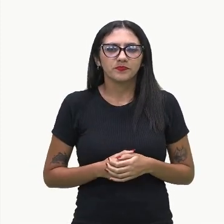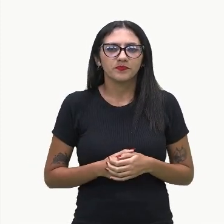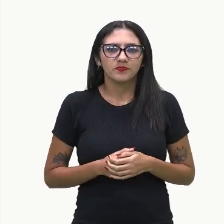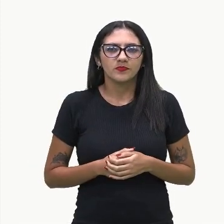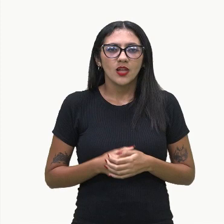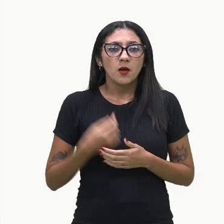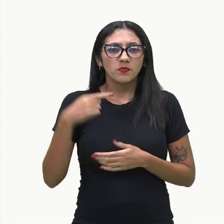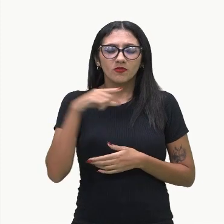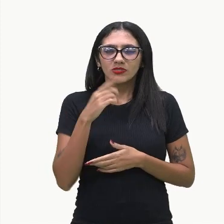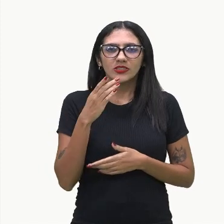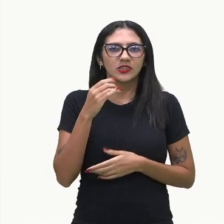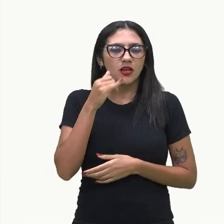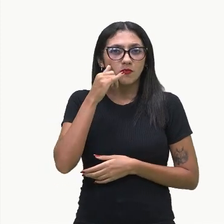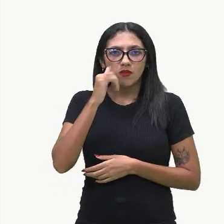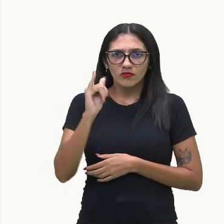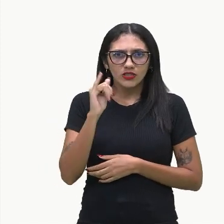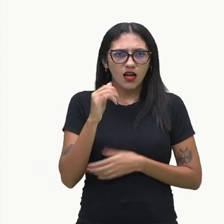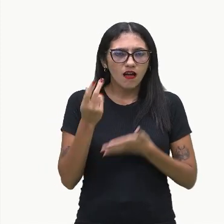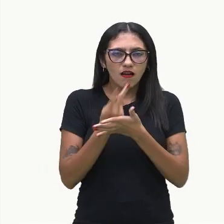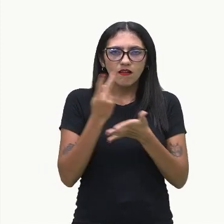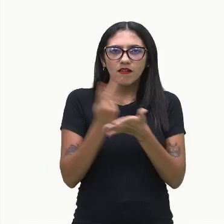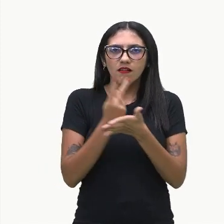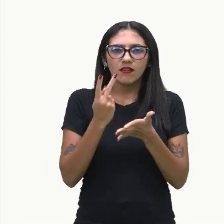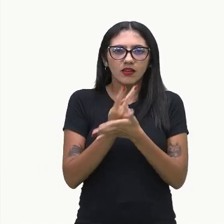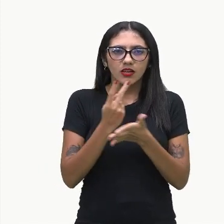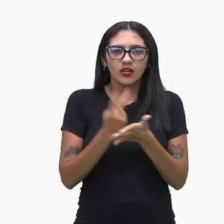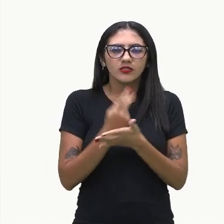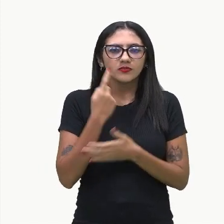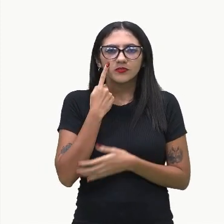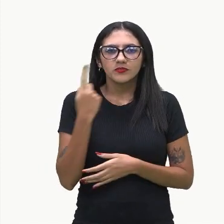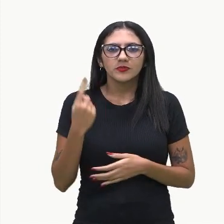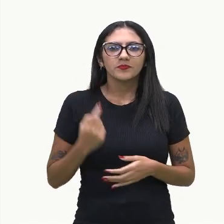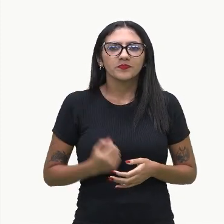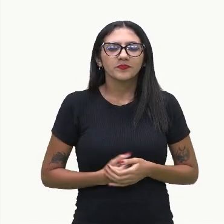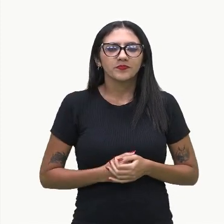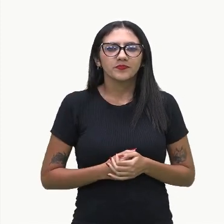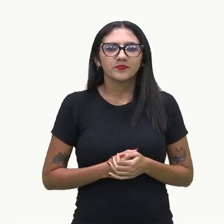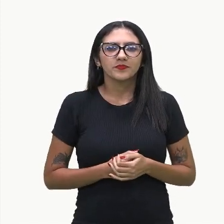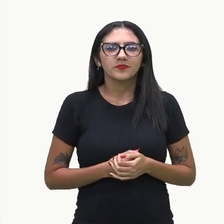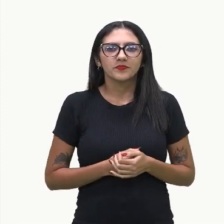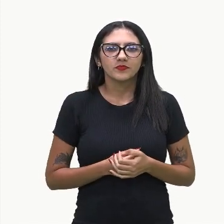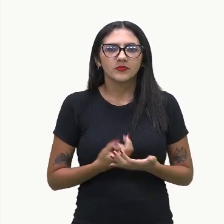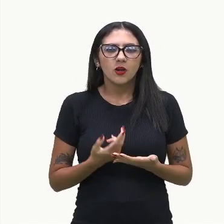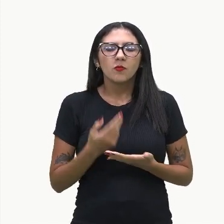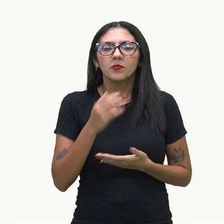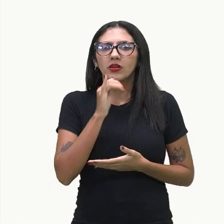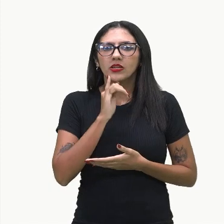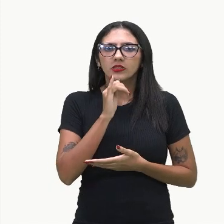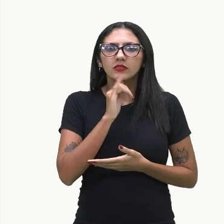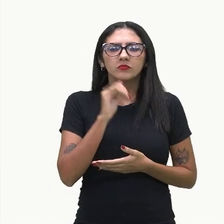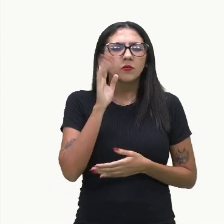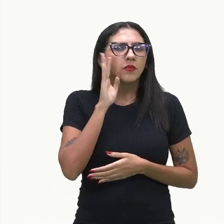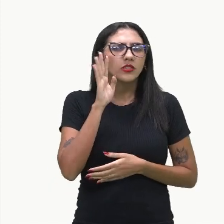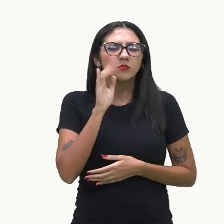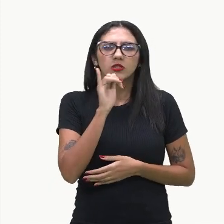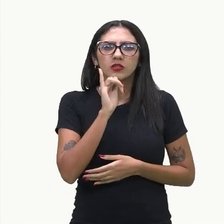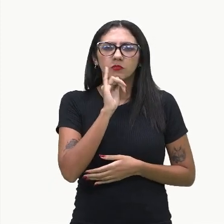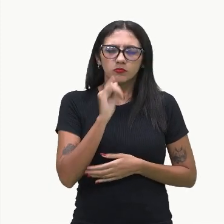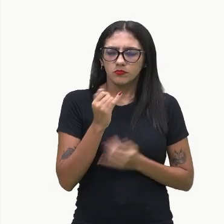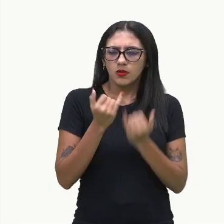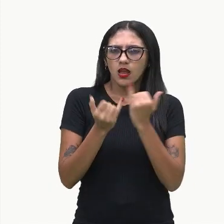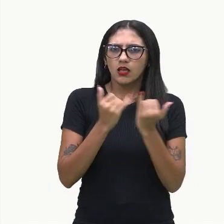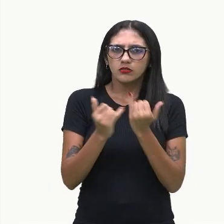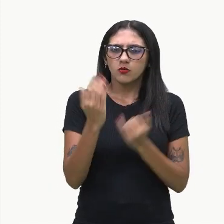pelo vértice ou então a PV. Imagine que esta parte aqui é um espelho. O ângulo A vai